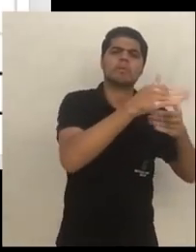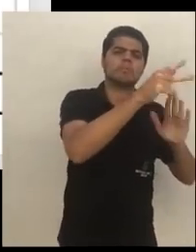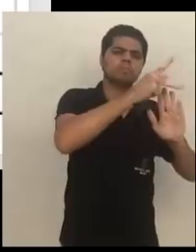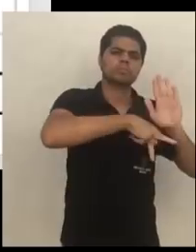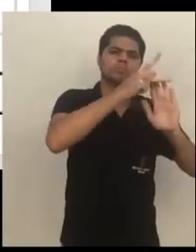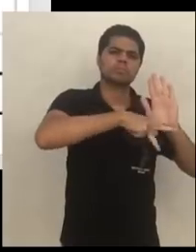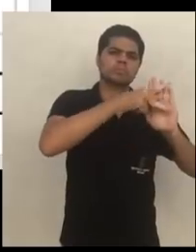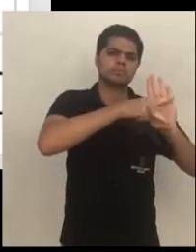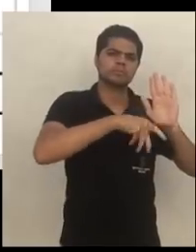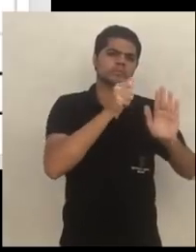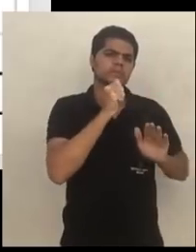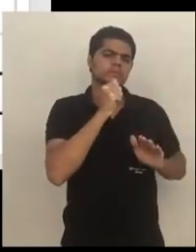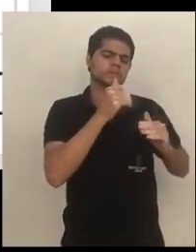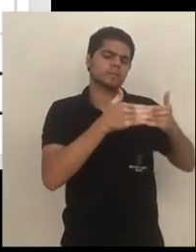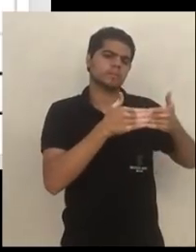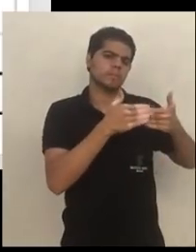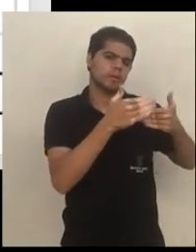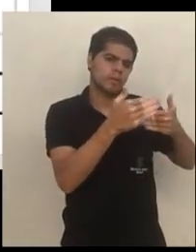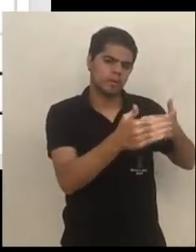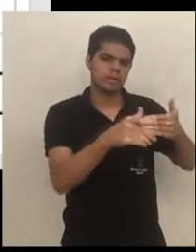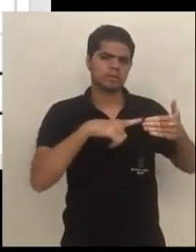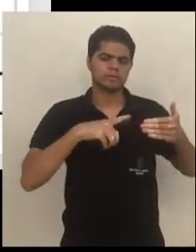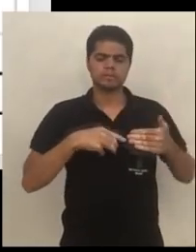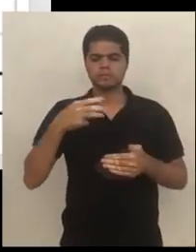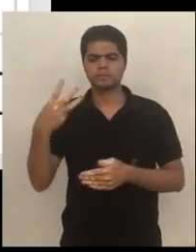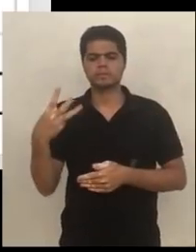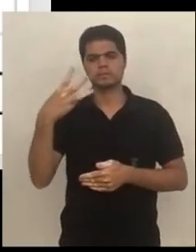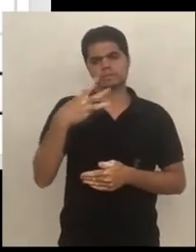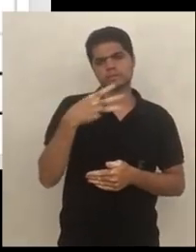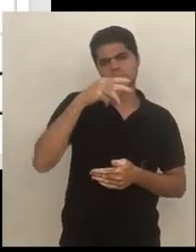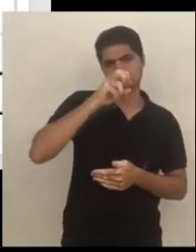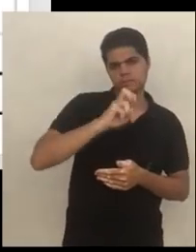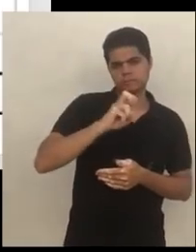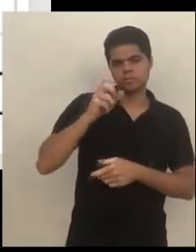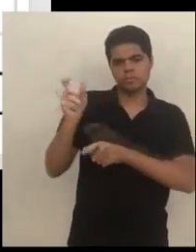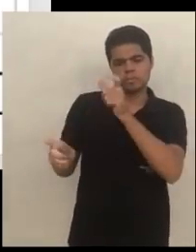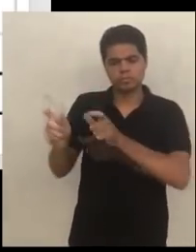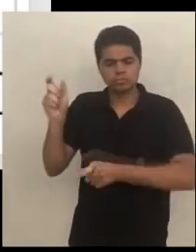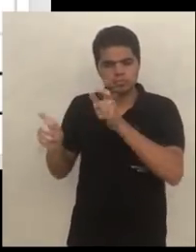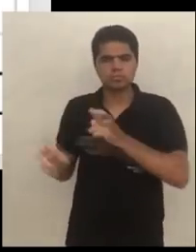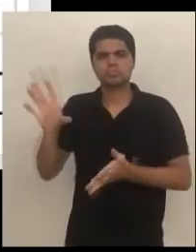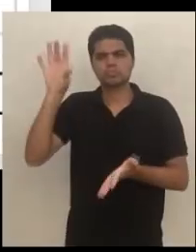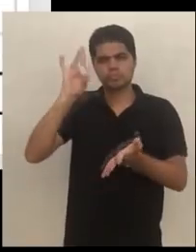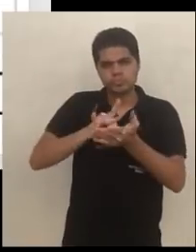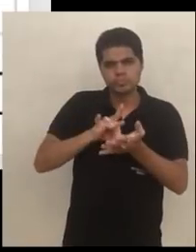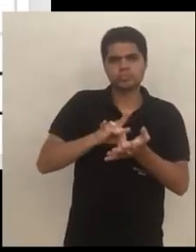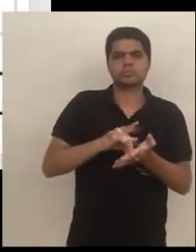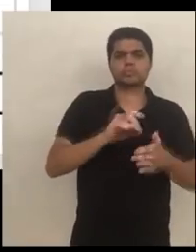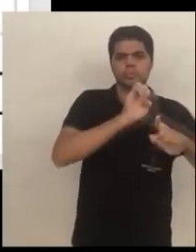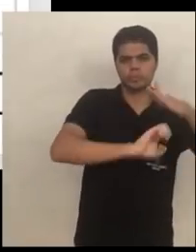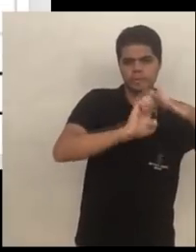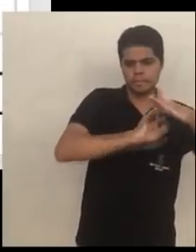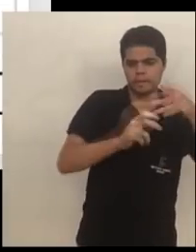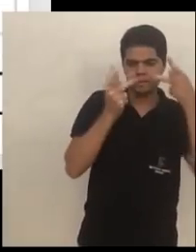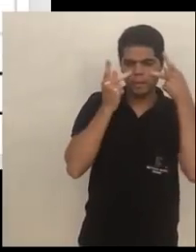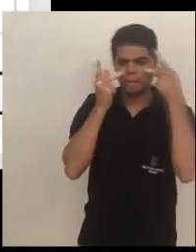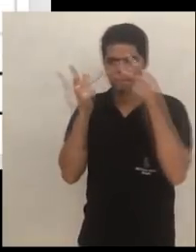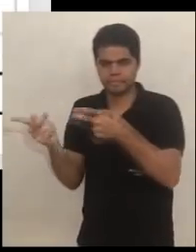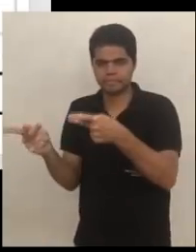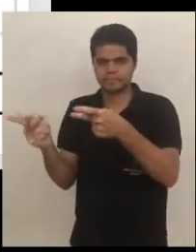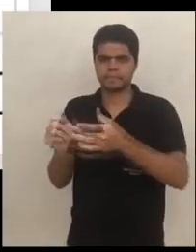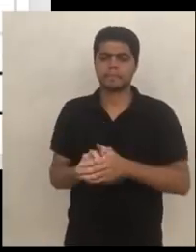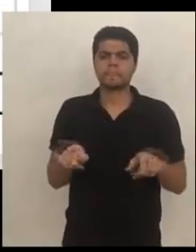temos 335 produtores certificados por certificadora, por auditoria. Nós temos